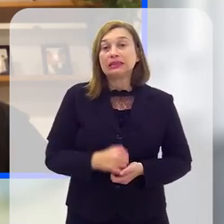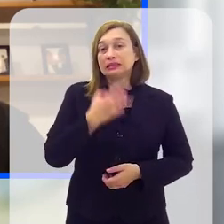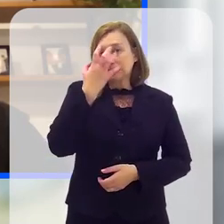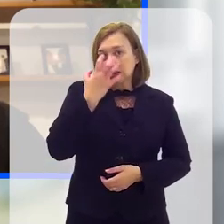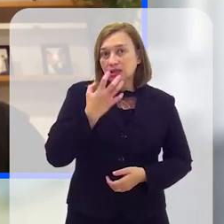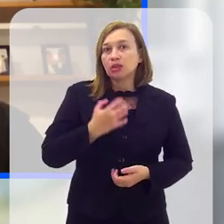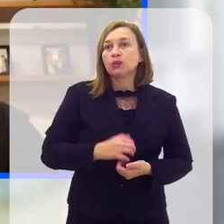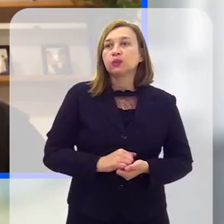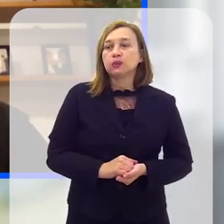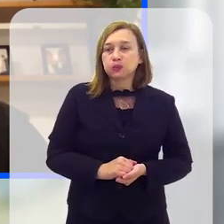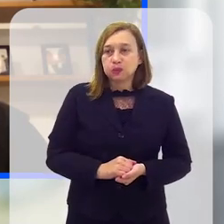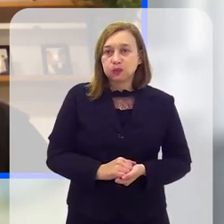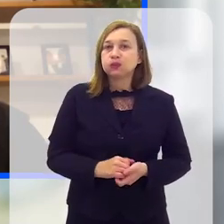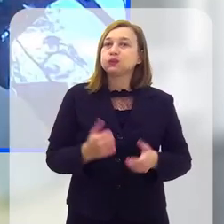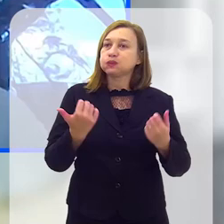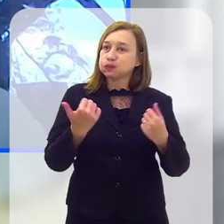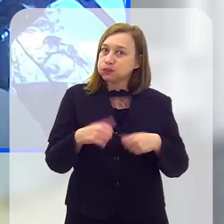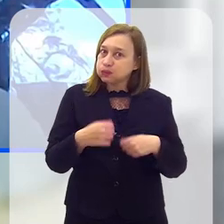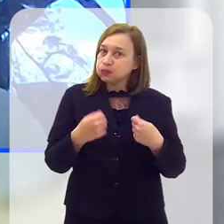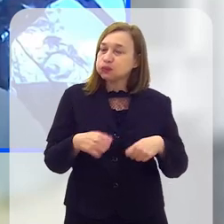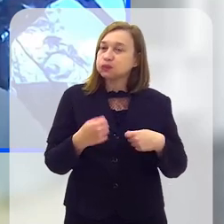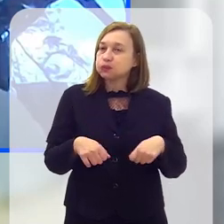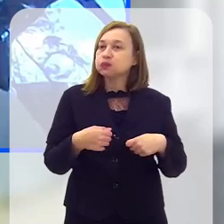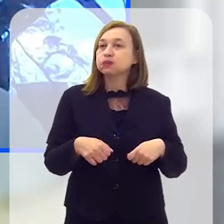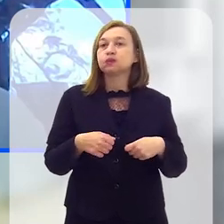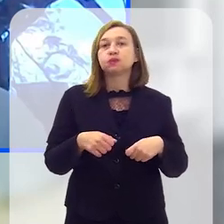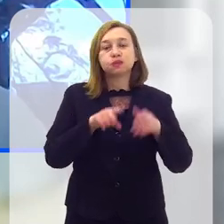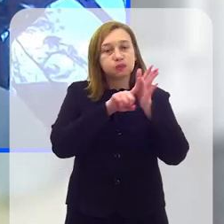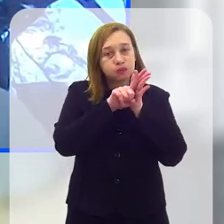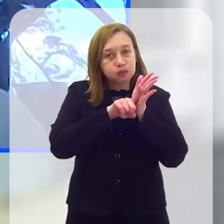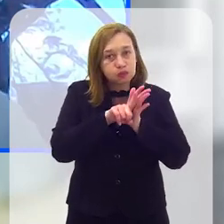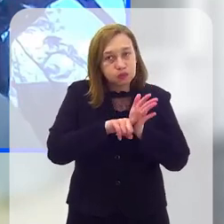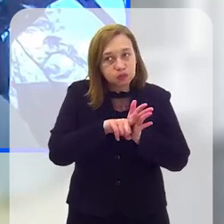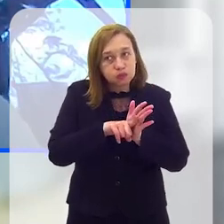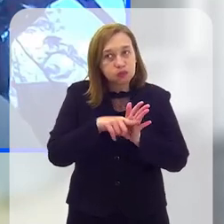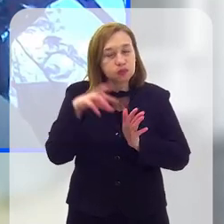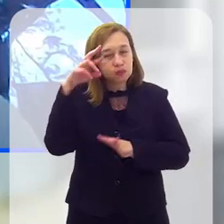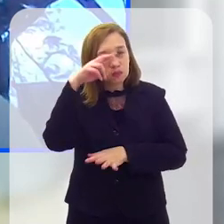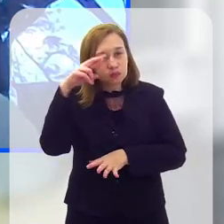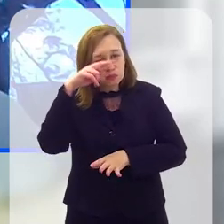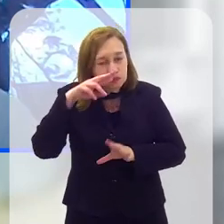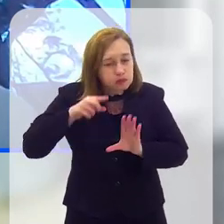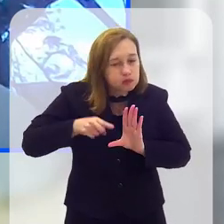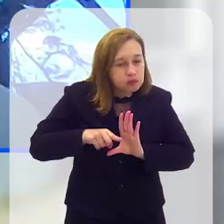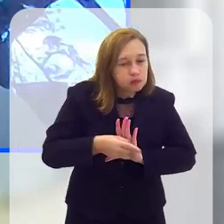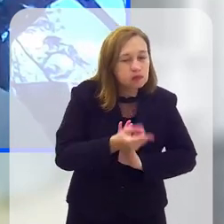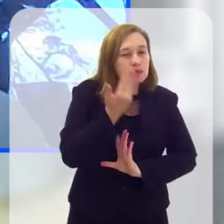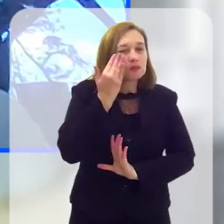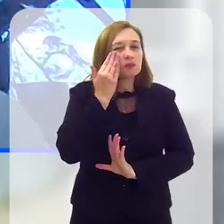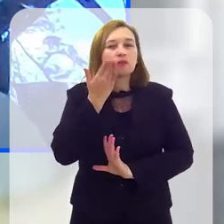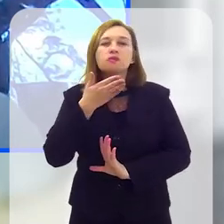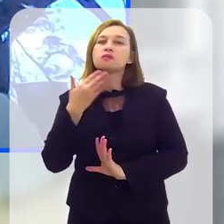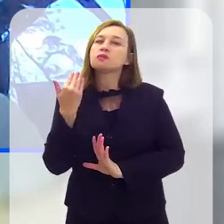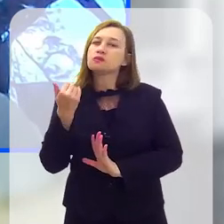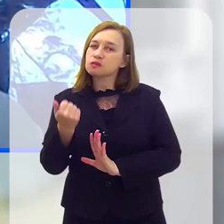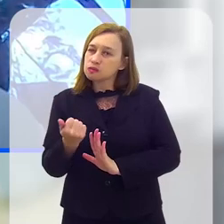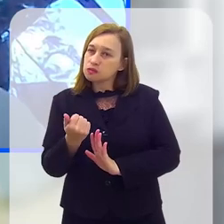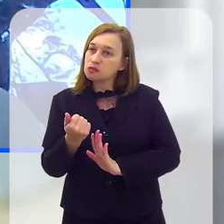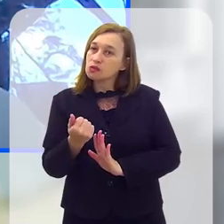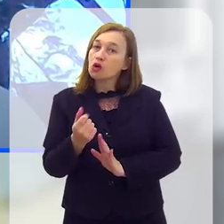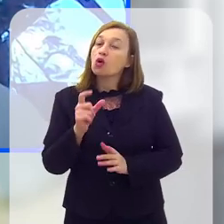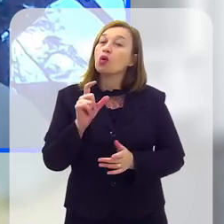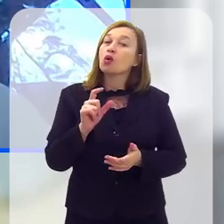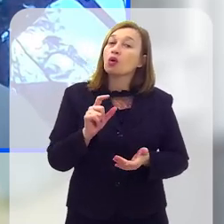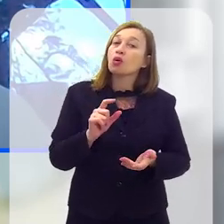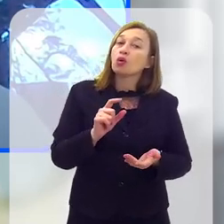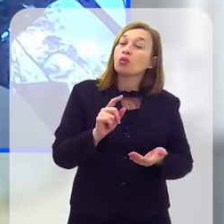Olha, é muito sério, é algo que precisa ser realmente investigado de forma bem a fundo para se entender o